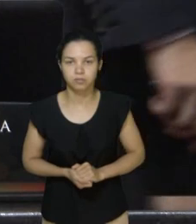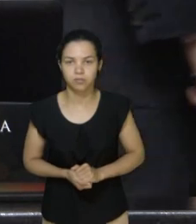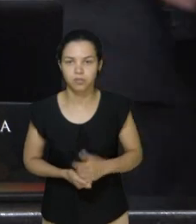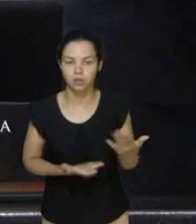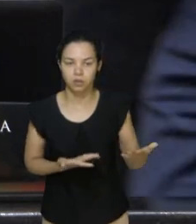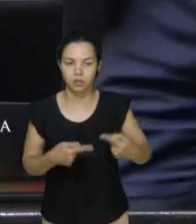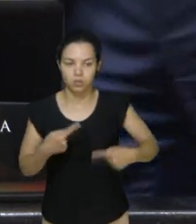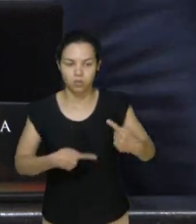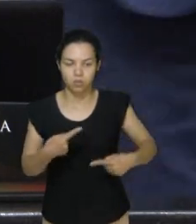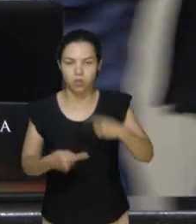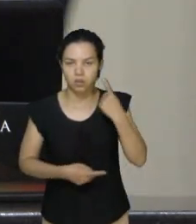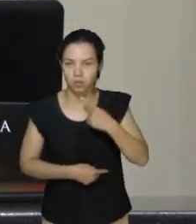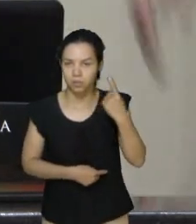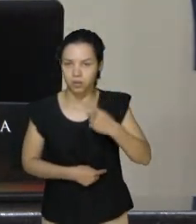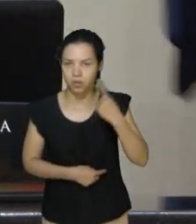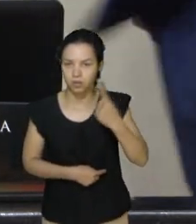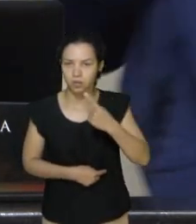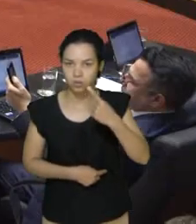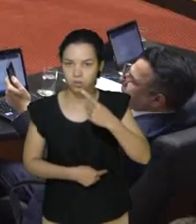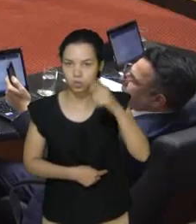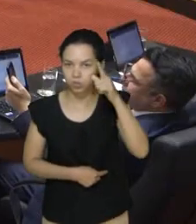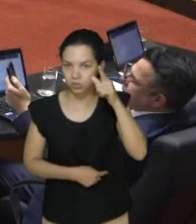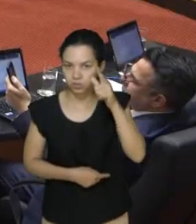deputada Luciana Carminati.